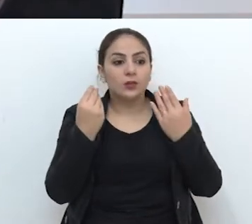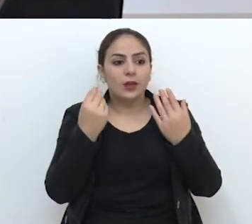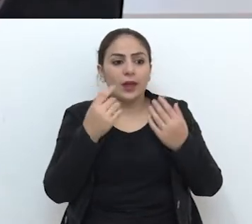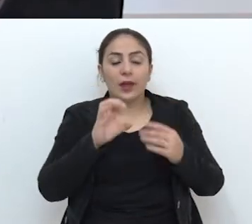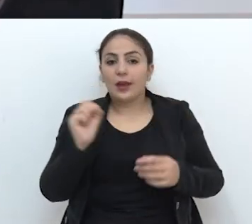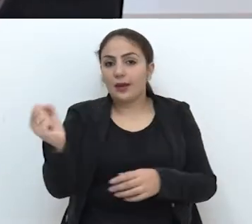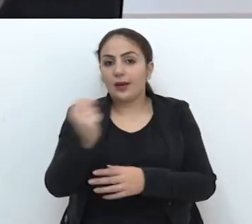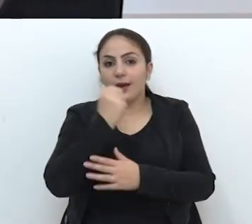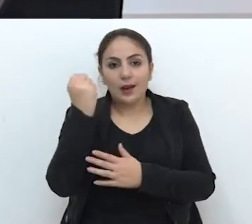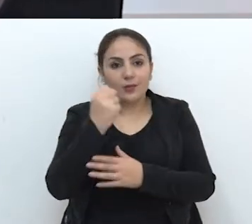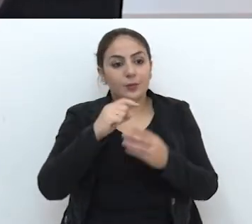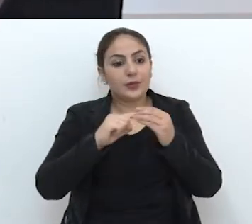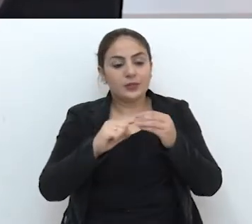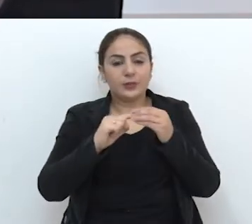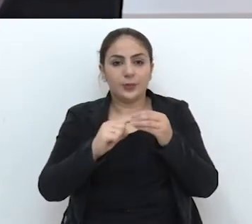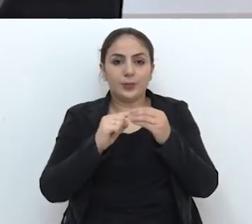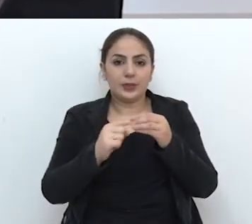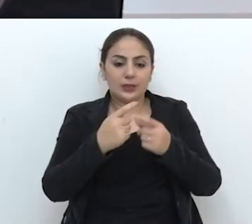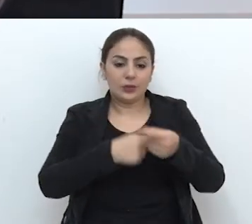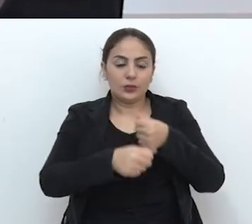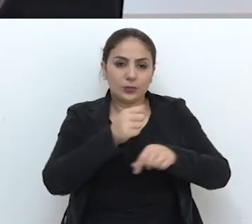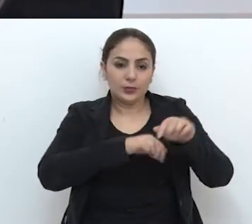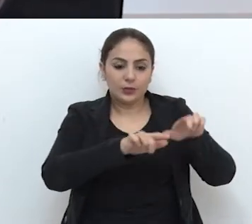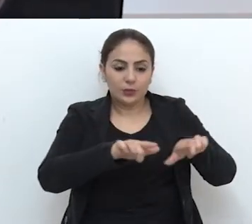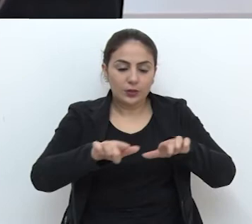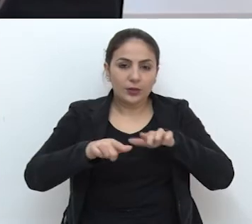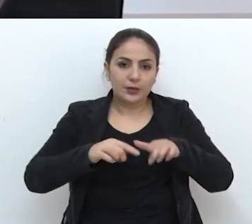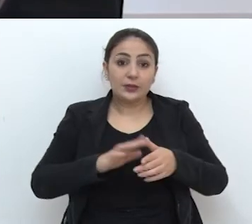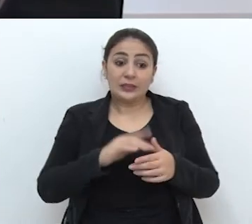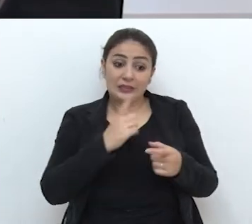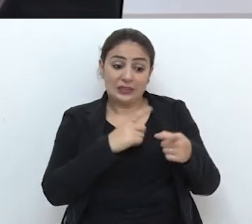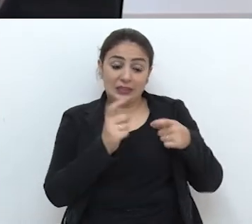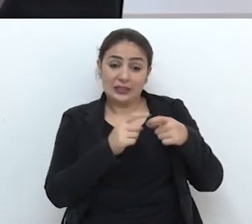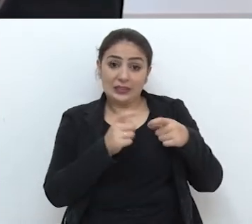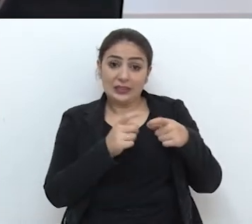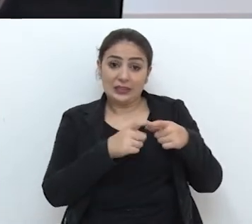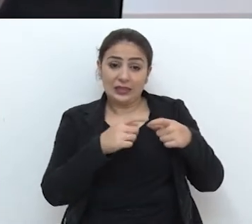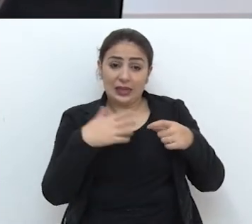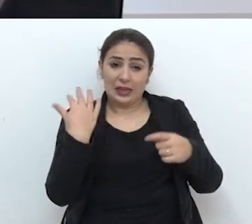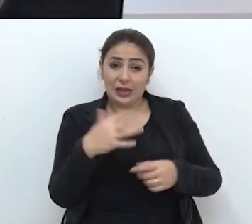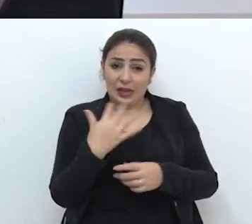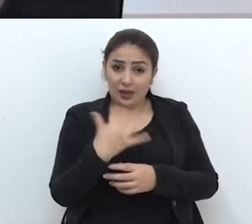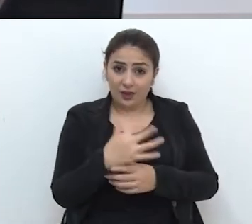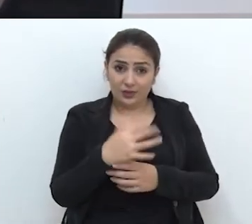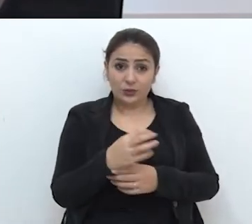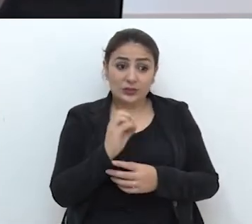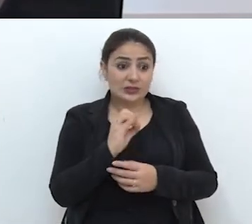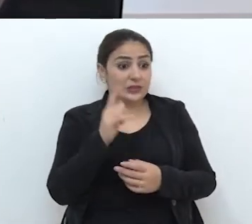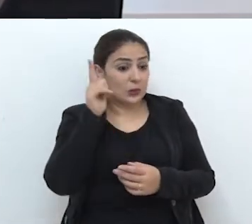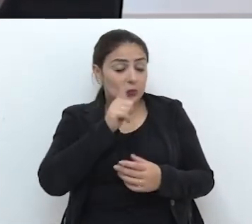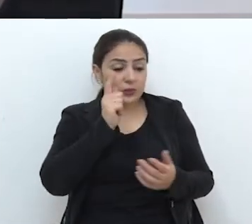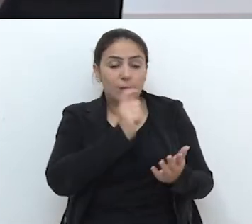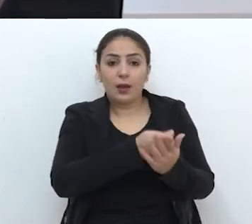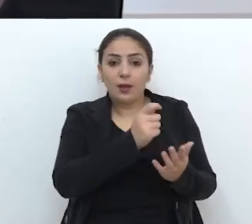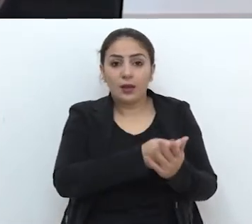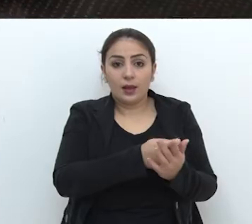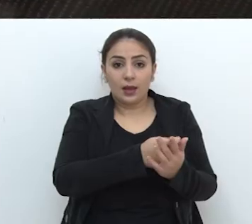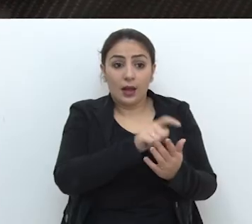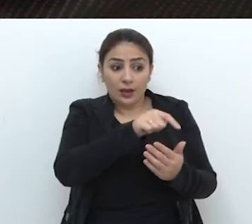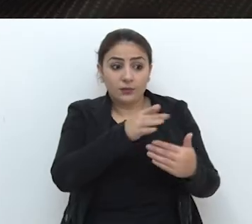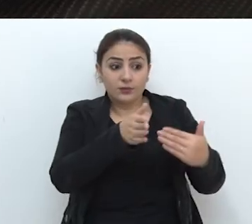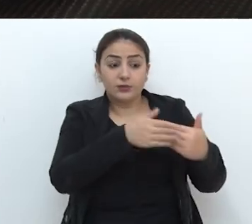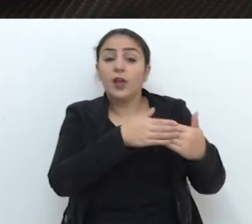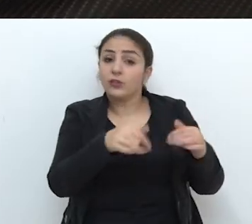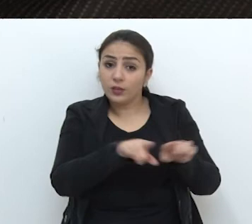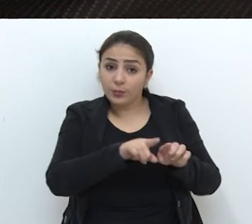local, porque existem clínicas que a nossa dívida é tão alta que se nós não conseguirmos saldar, corre o risco inclusive